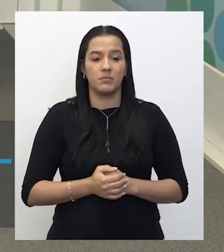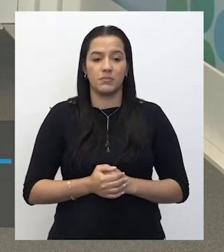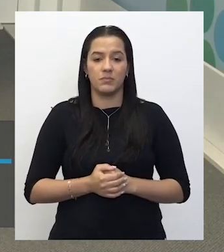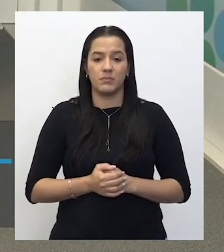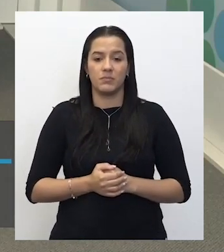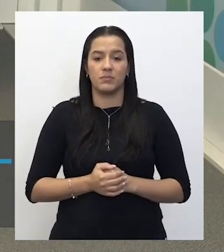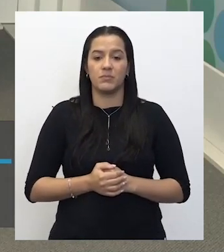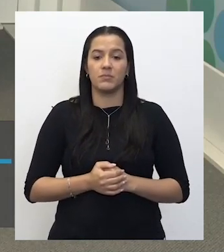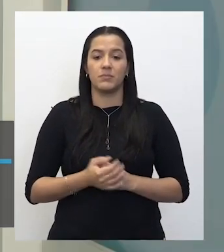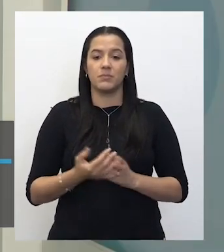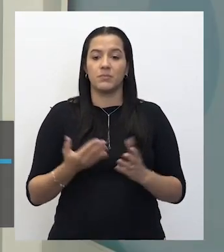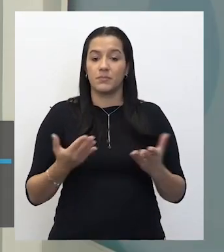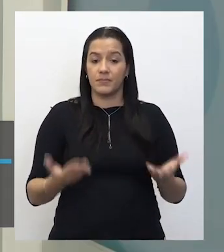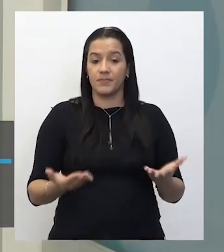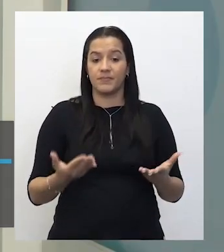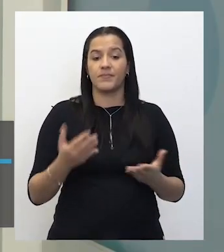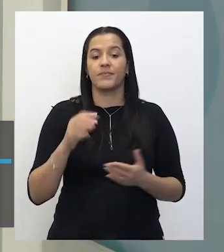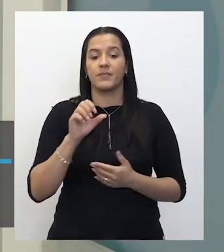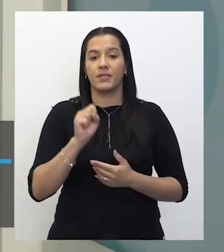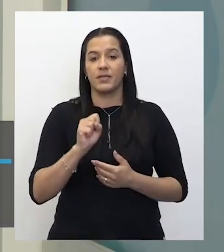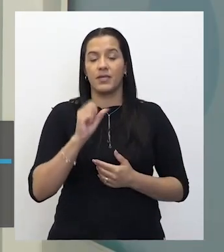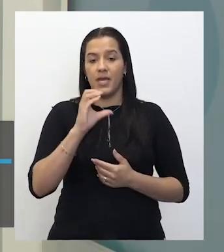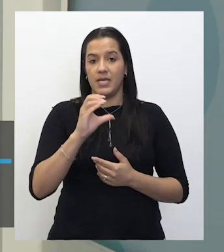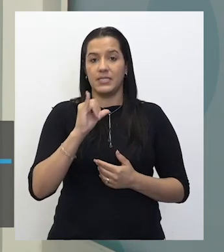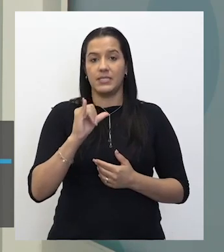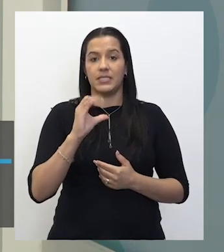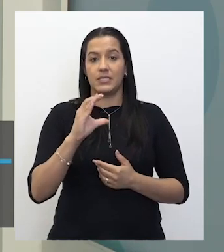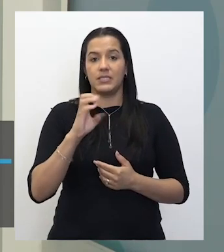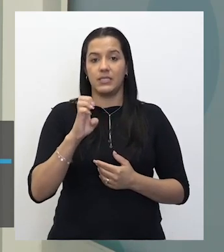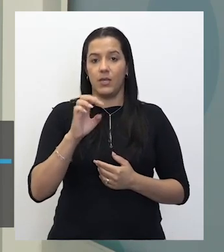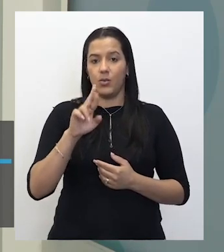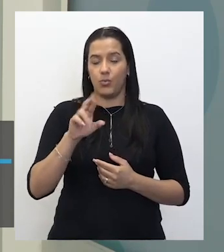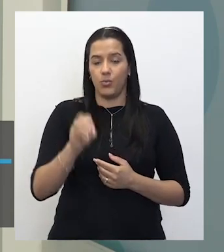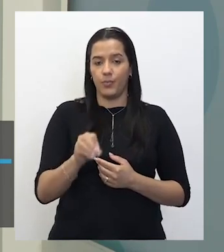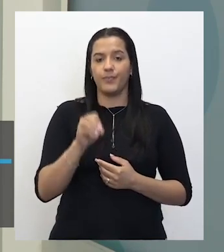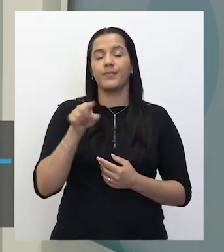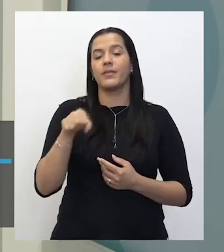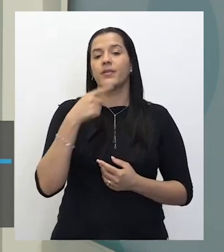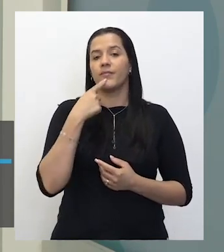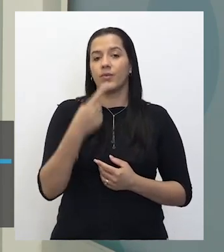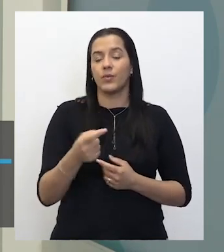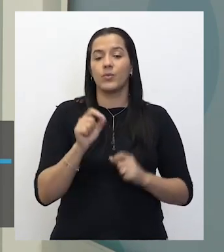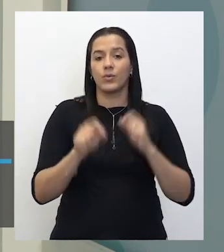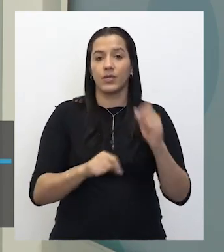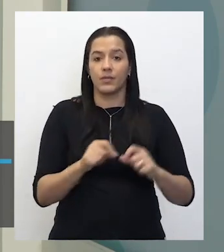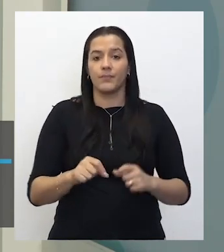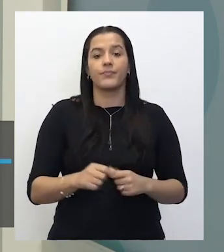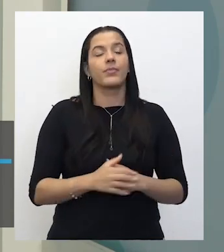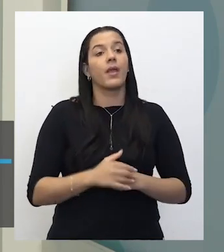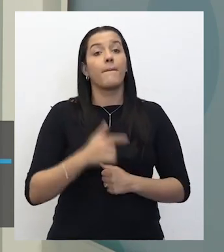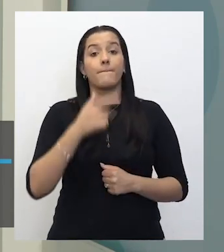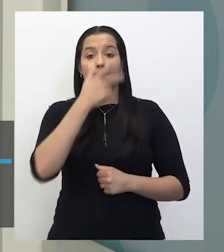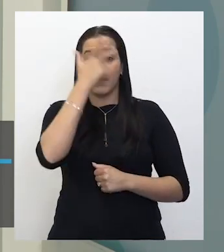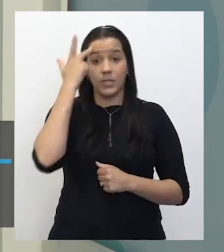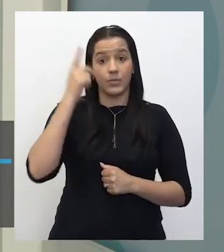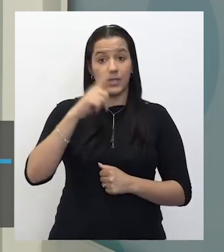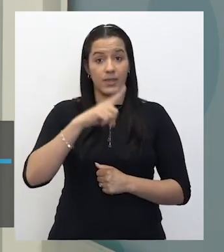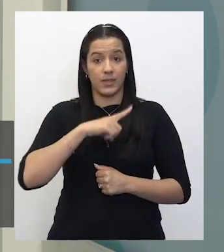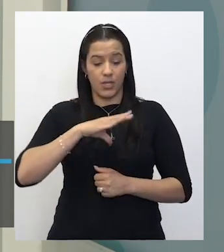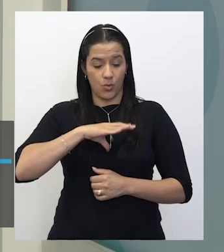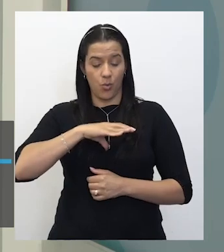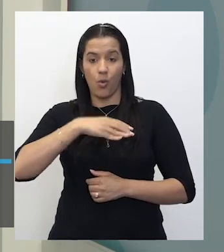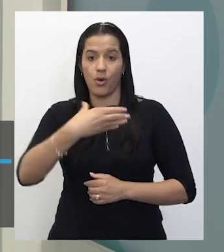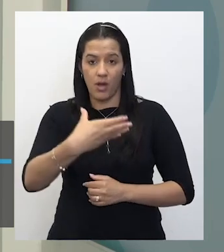isso, amiga. O professor Cícero, ele fala o seguinte, a coragem é fundamental na hora de